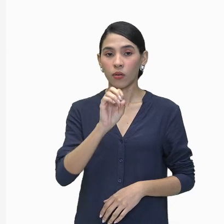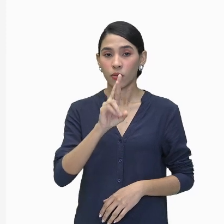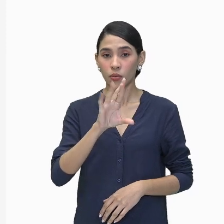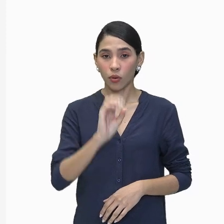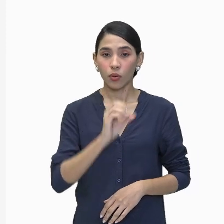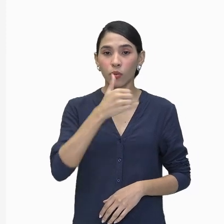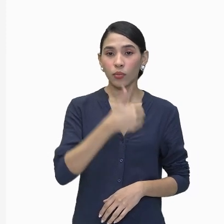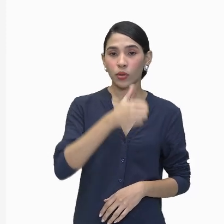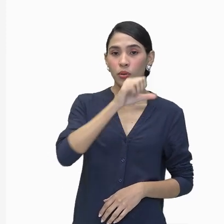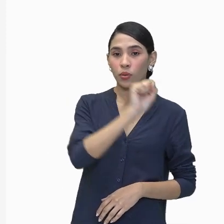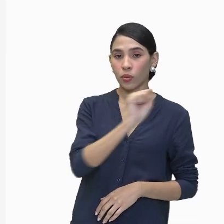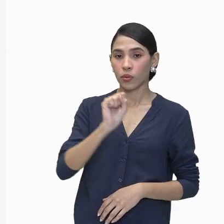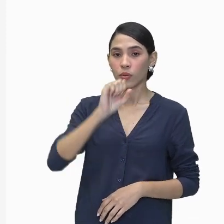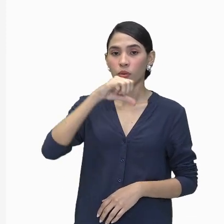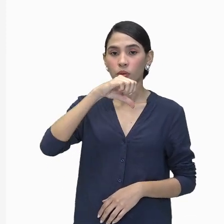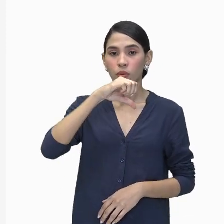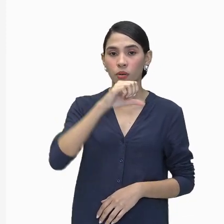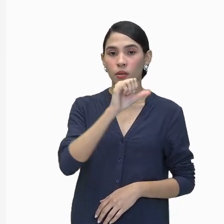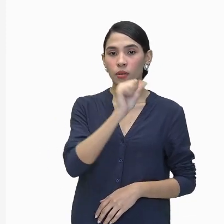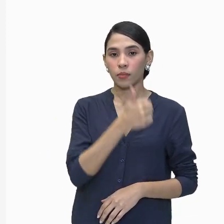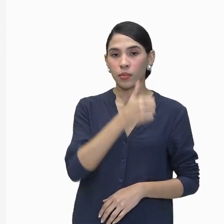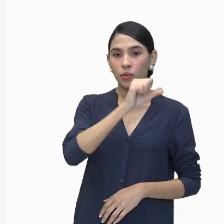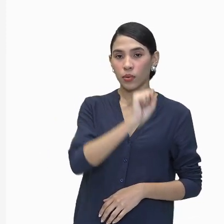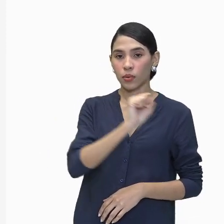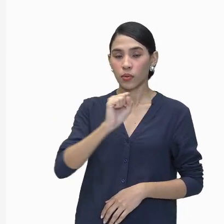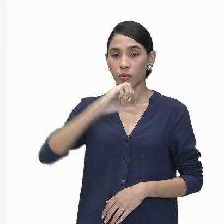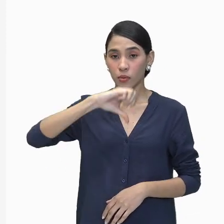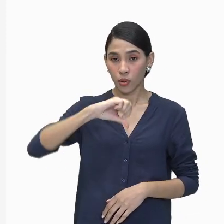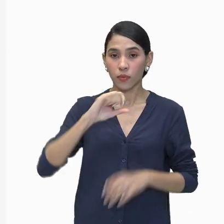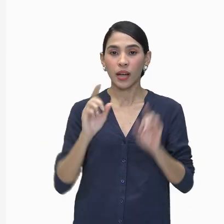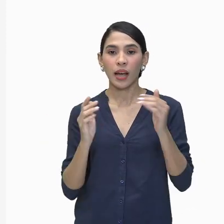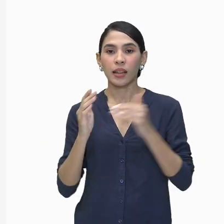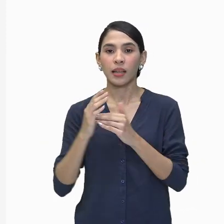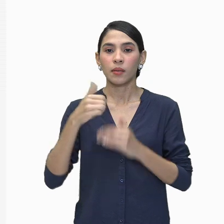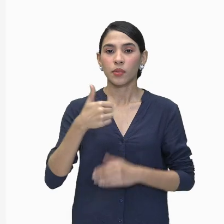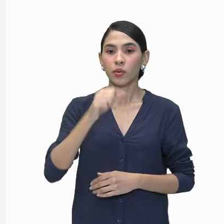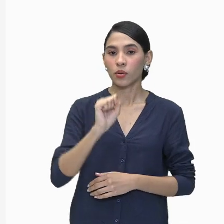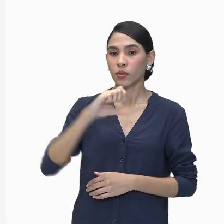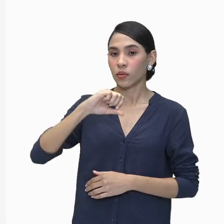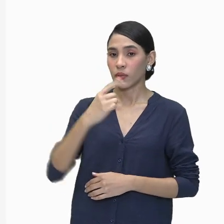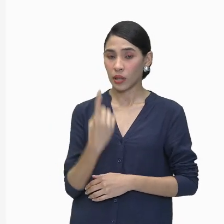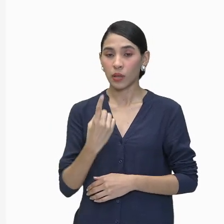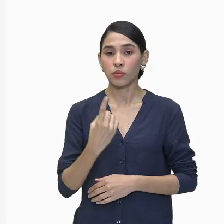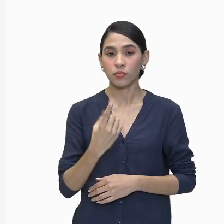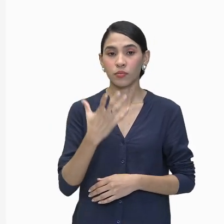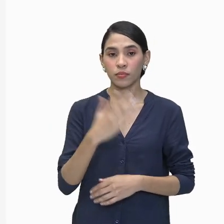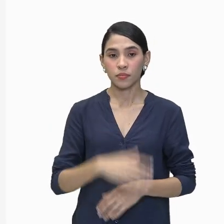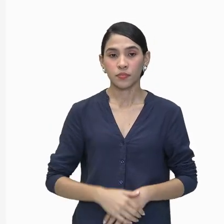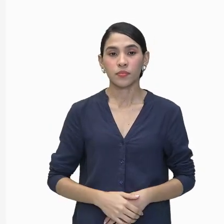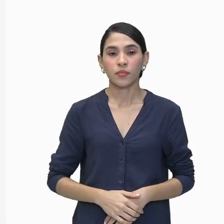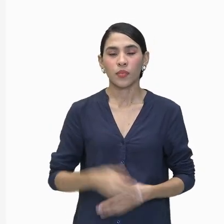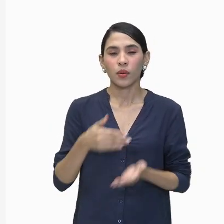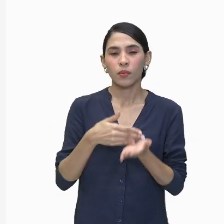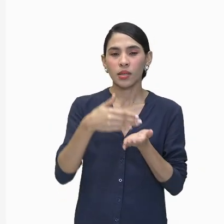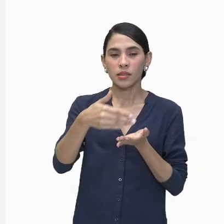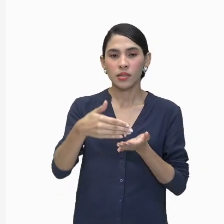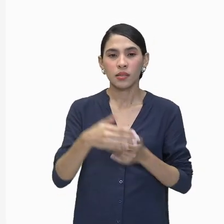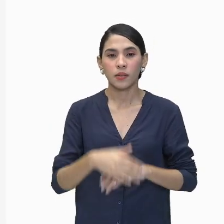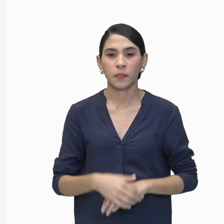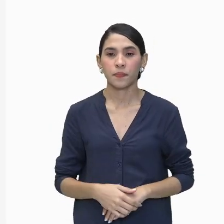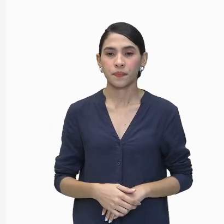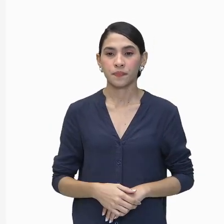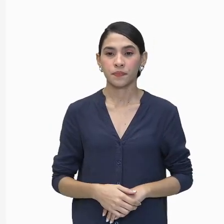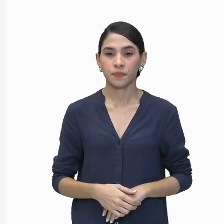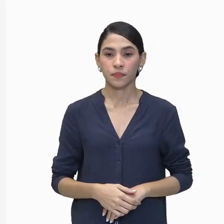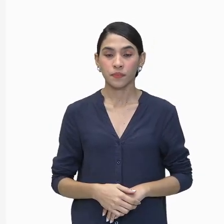a 1891, tá? Vai ser o período que ele vai governar, iniciando ali, como